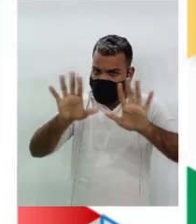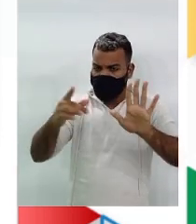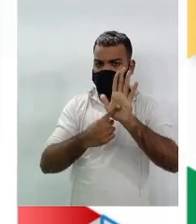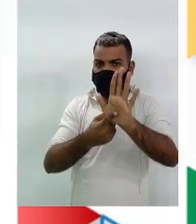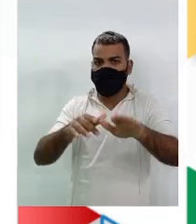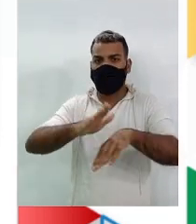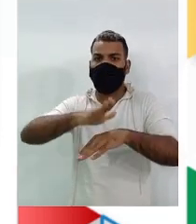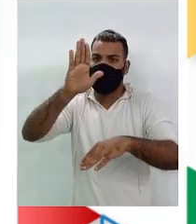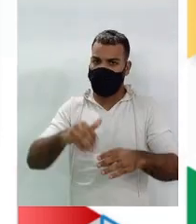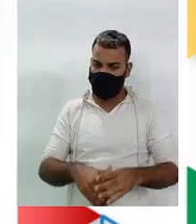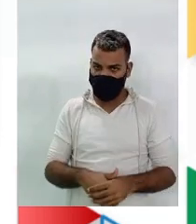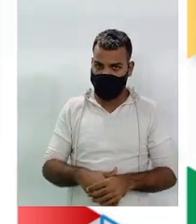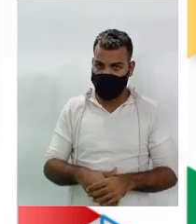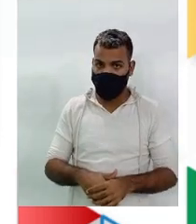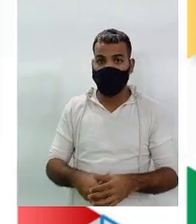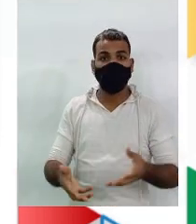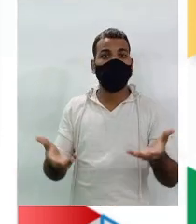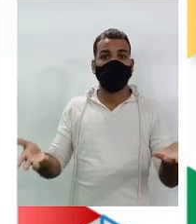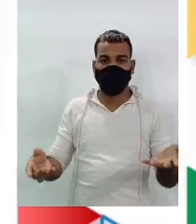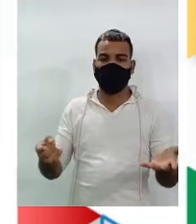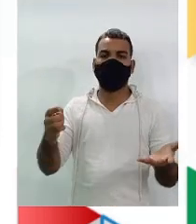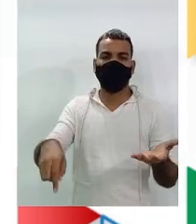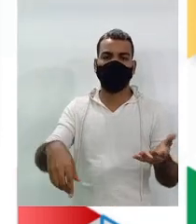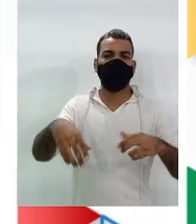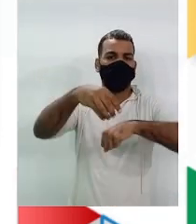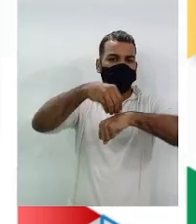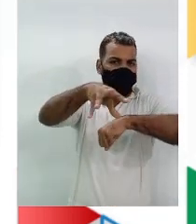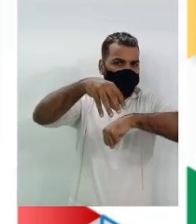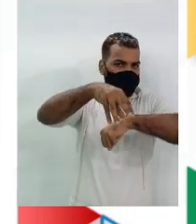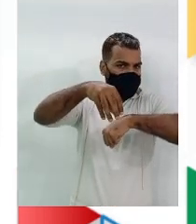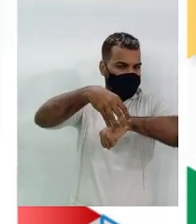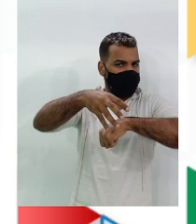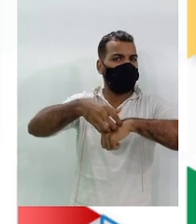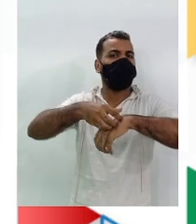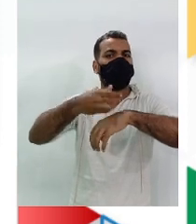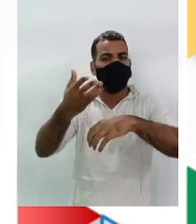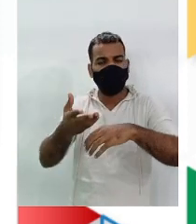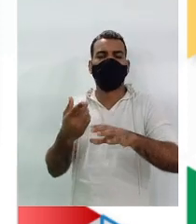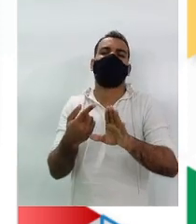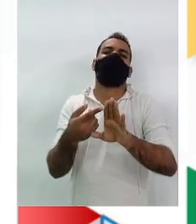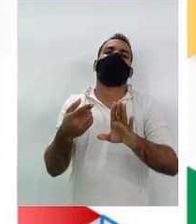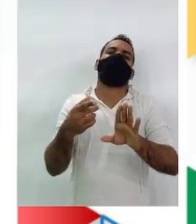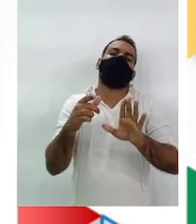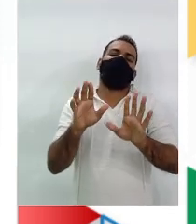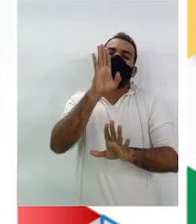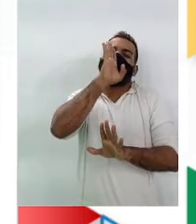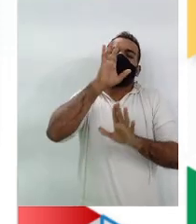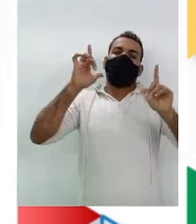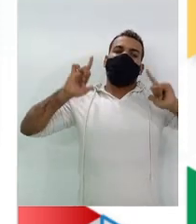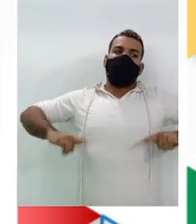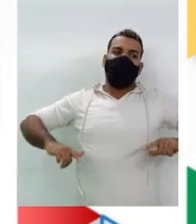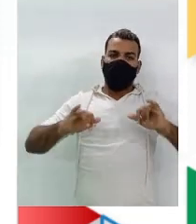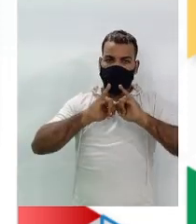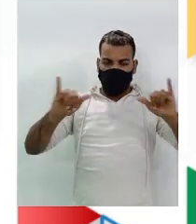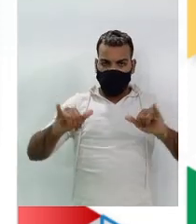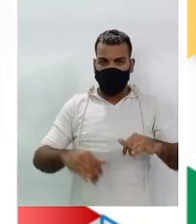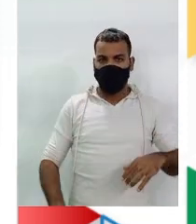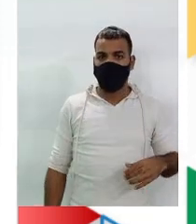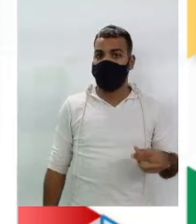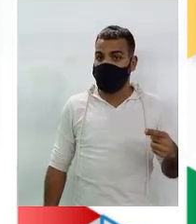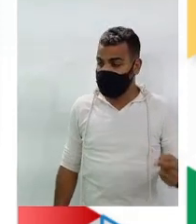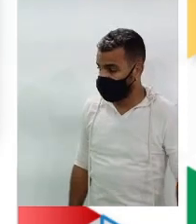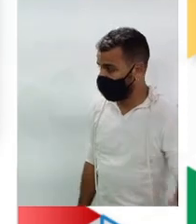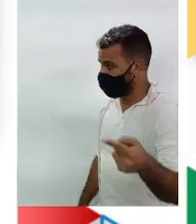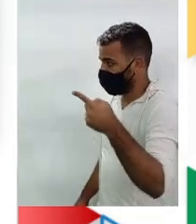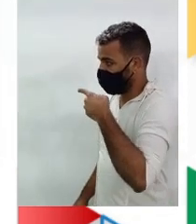objetiva possível, a fim de que sejam transmitidos de forma imparcial. Olhando para esse